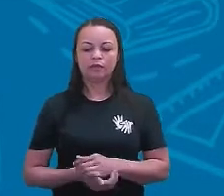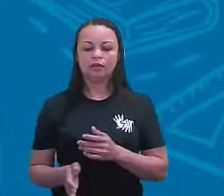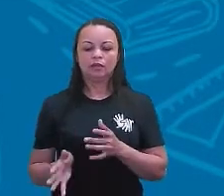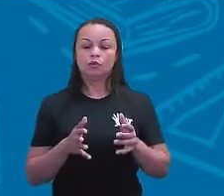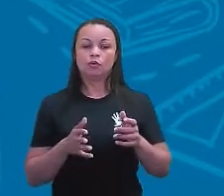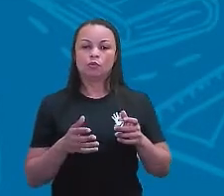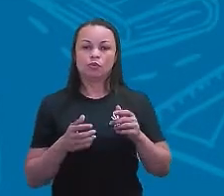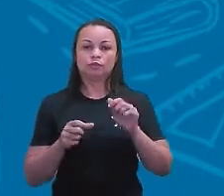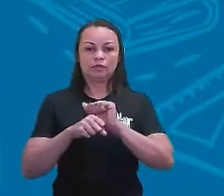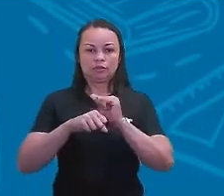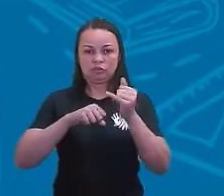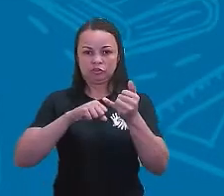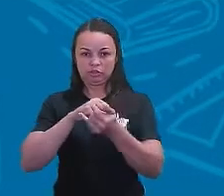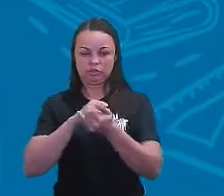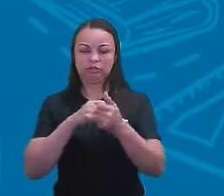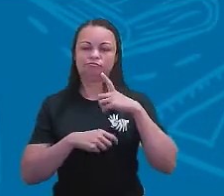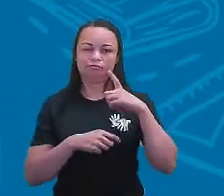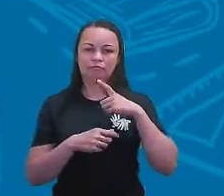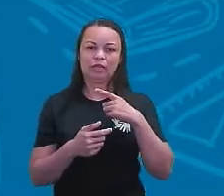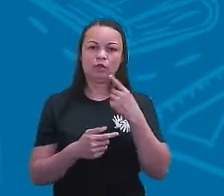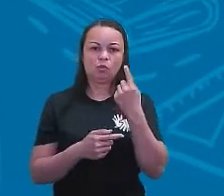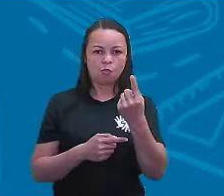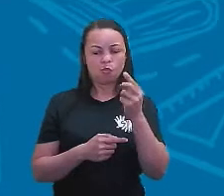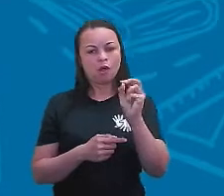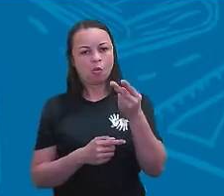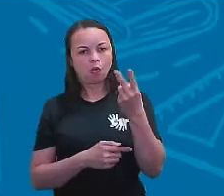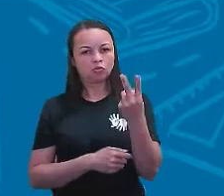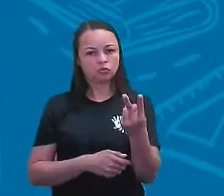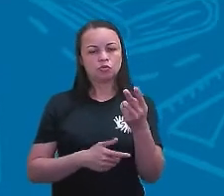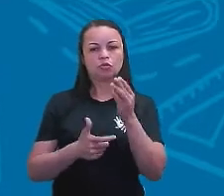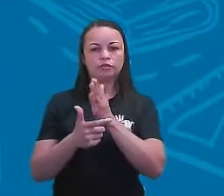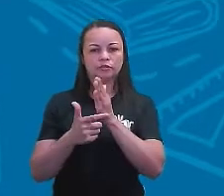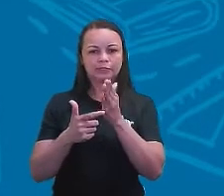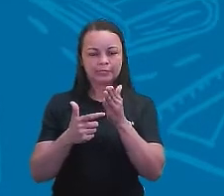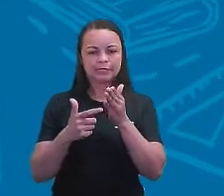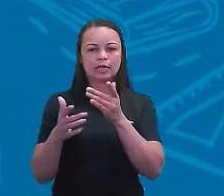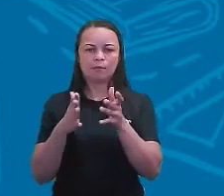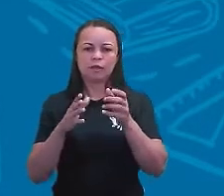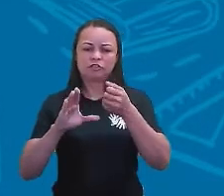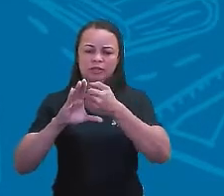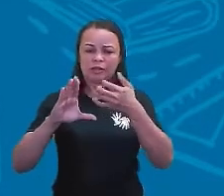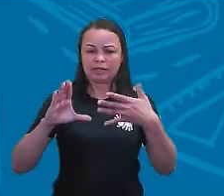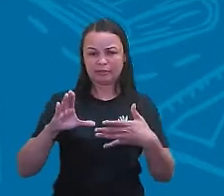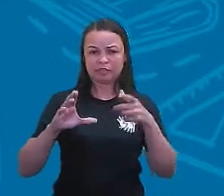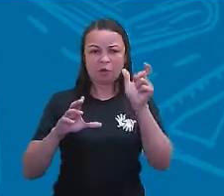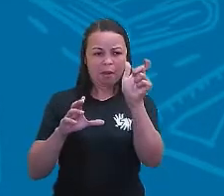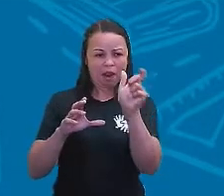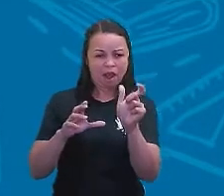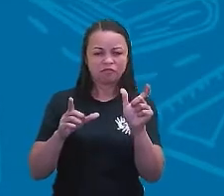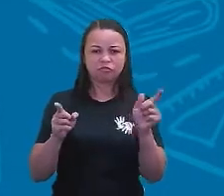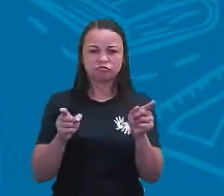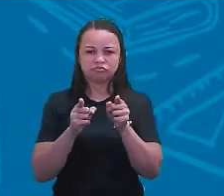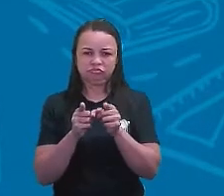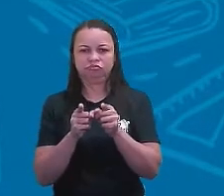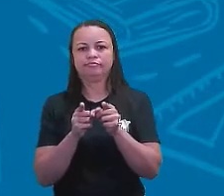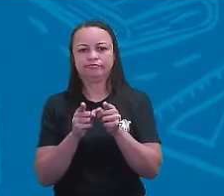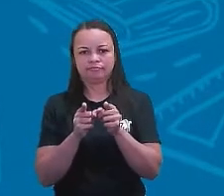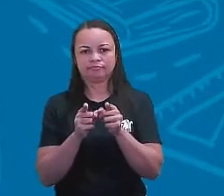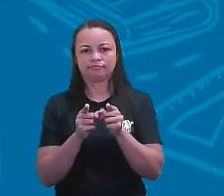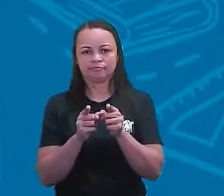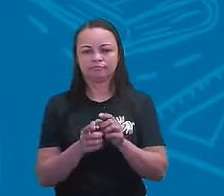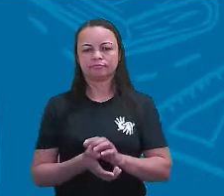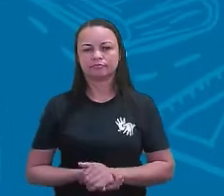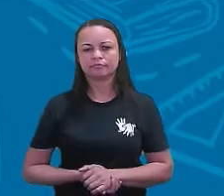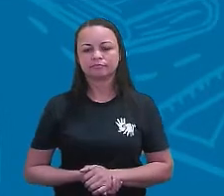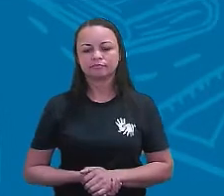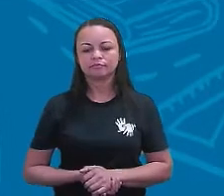uma ou duas sílabas possuem poucos caracteres, ou seja, poucas palavras. São palavras curtas,